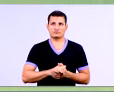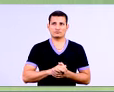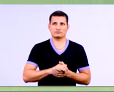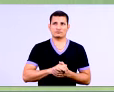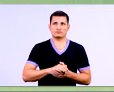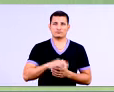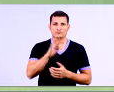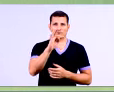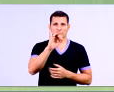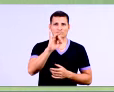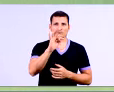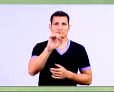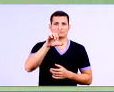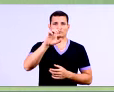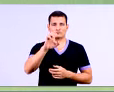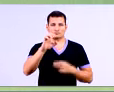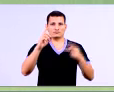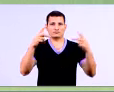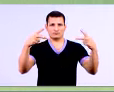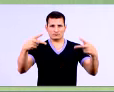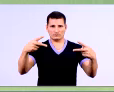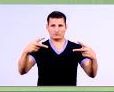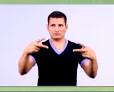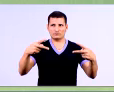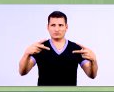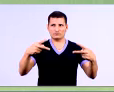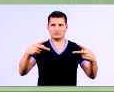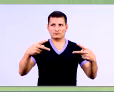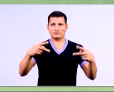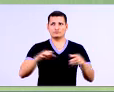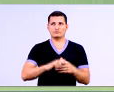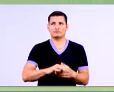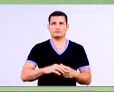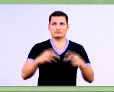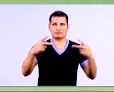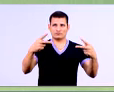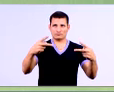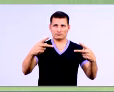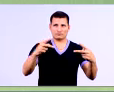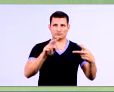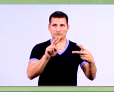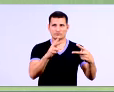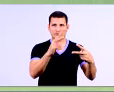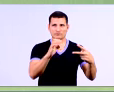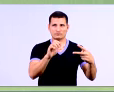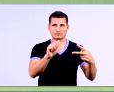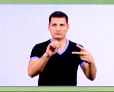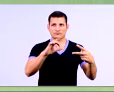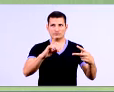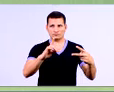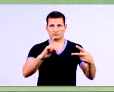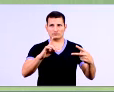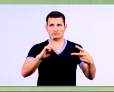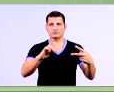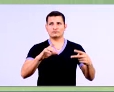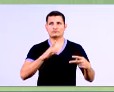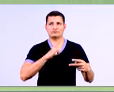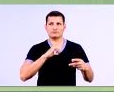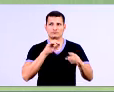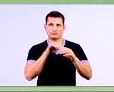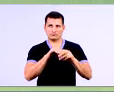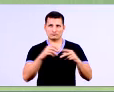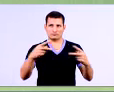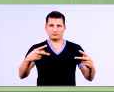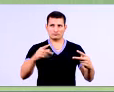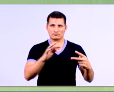temos dentro do título, dentro da tag head, nós temos o title, que é o título, nós temos uma nova tag